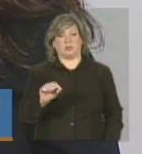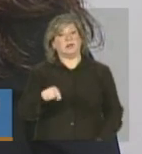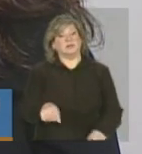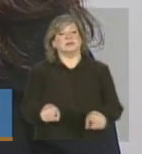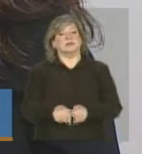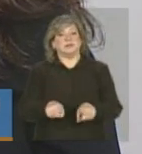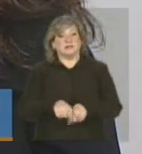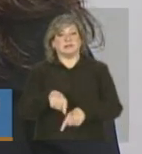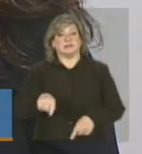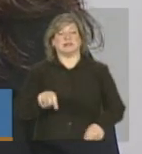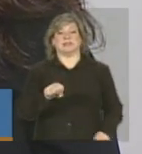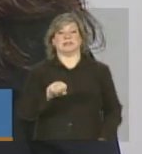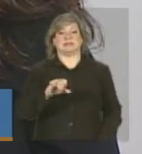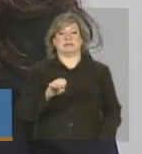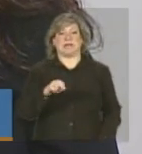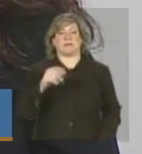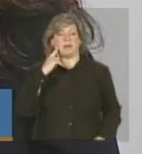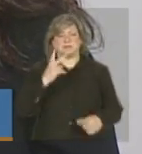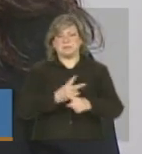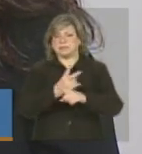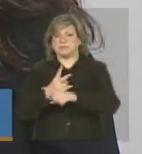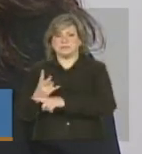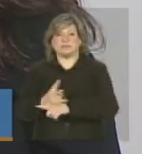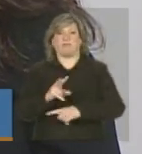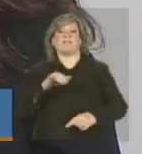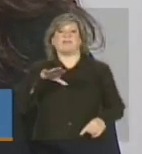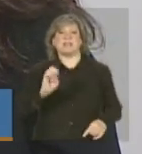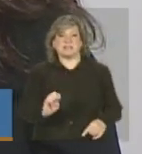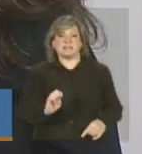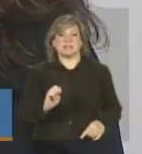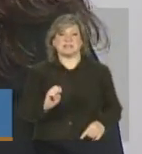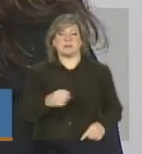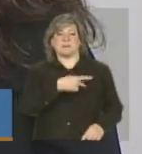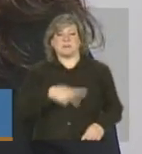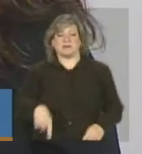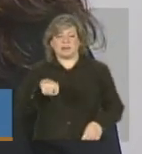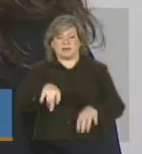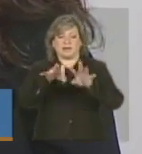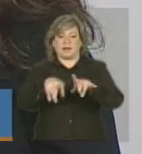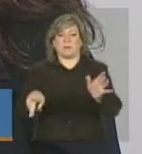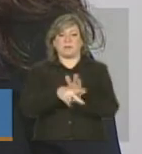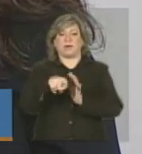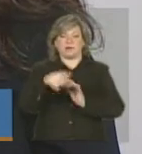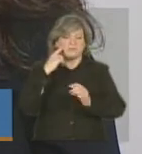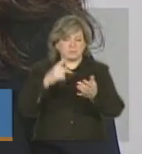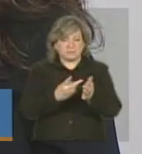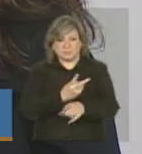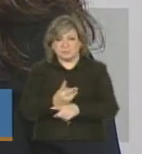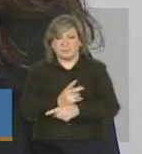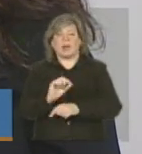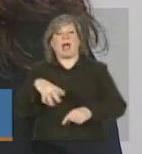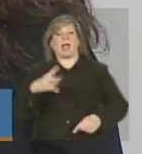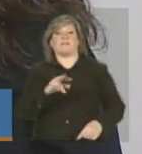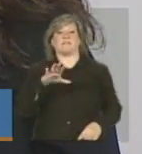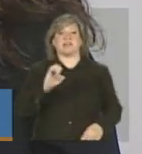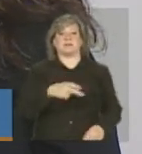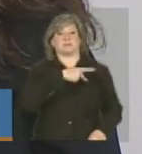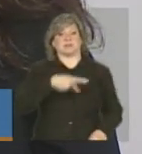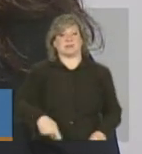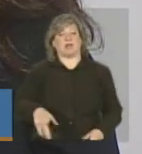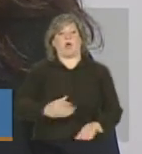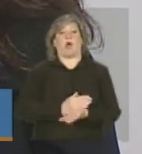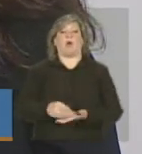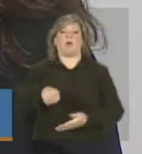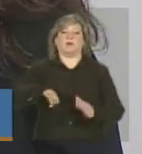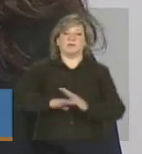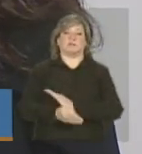Automaticamente, o sistema busca o vice-presidente do conselho e o vice-presidente do conselho passa, então, a ser o